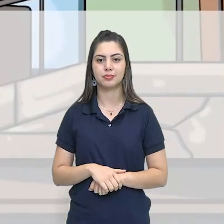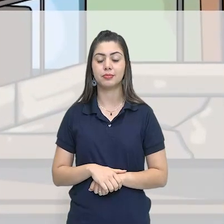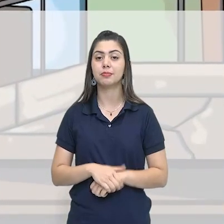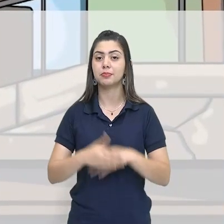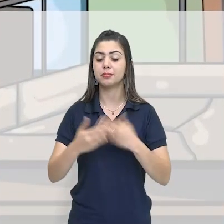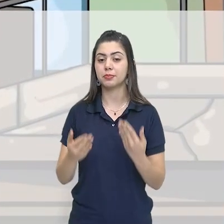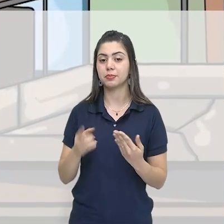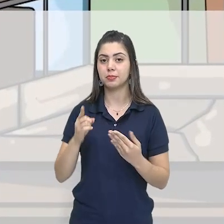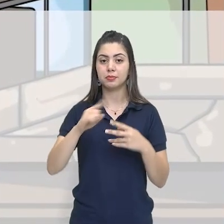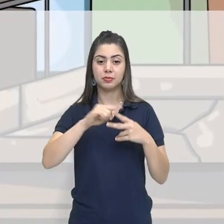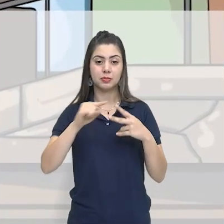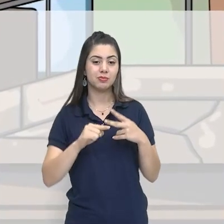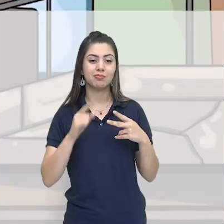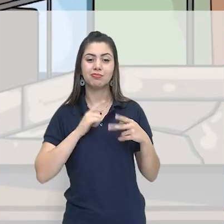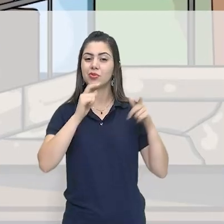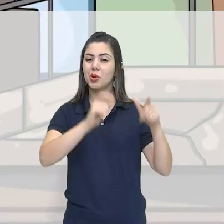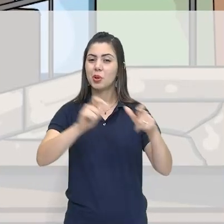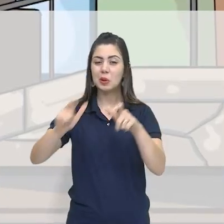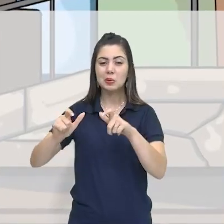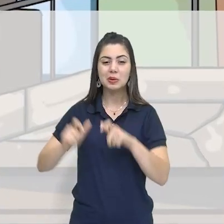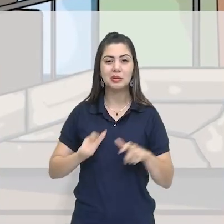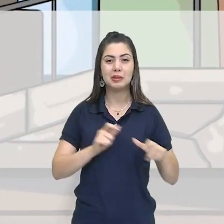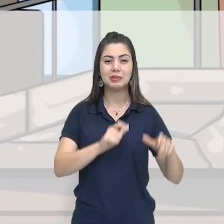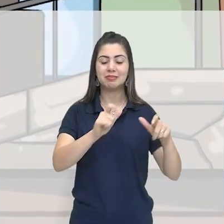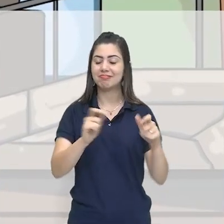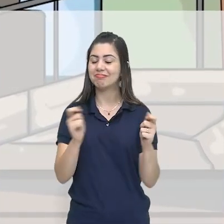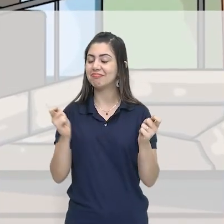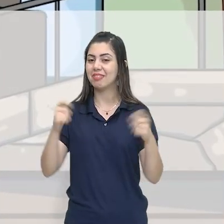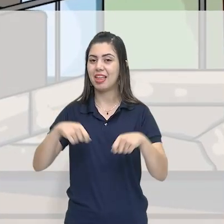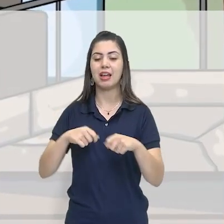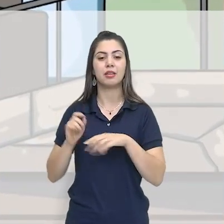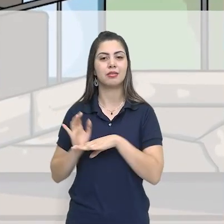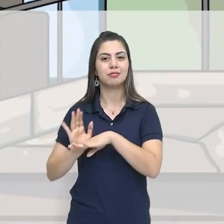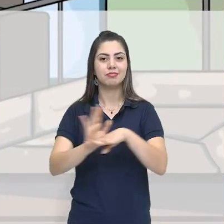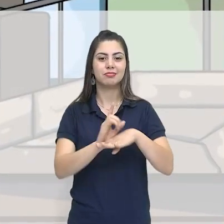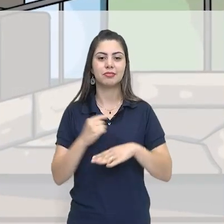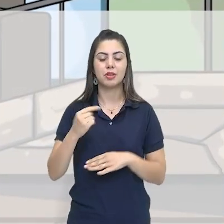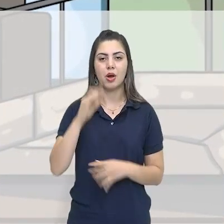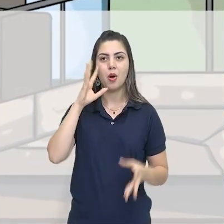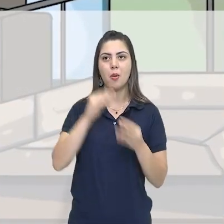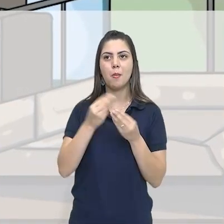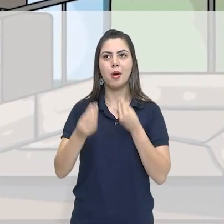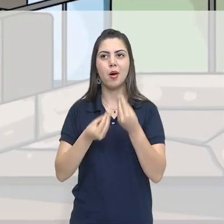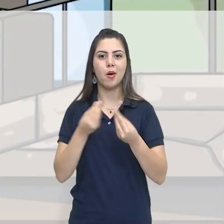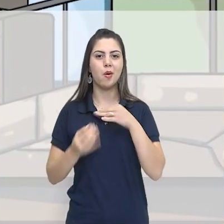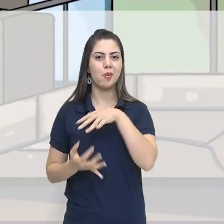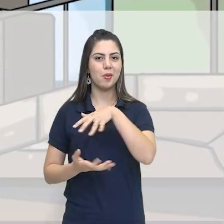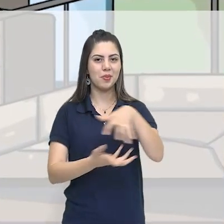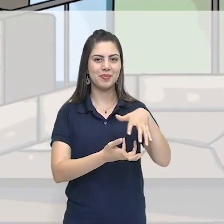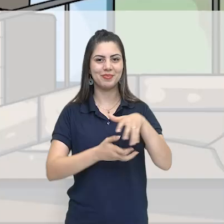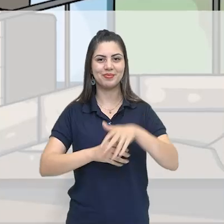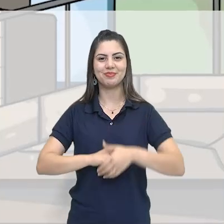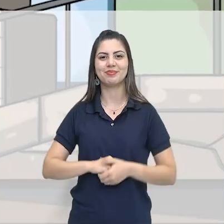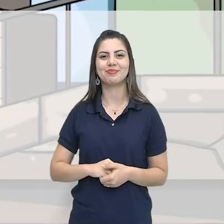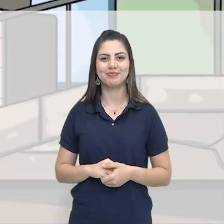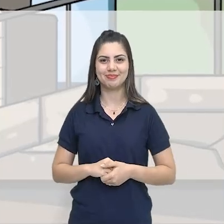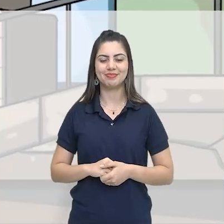Os ângulos estão em toda parte, nos ajudando a compreender e interagir com o mundo ao nosso redor.